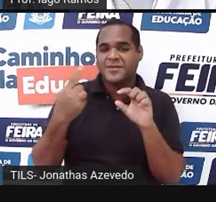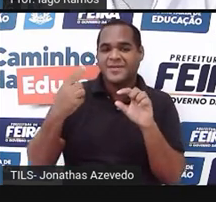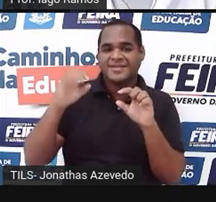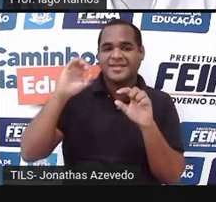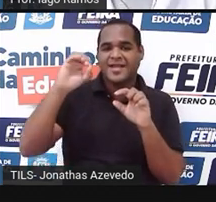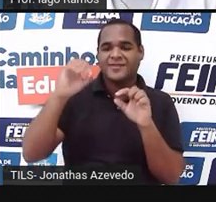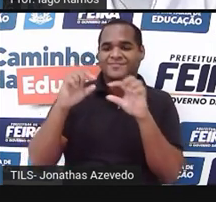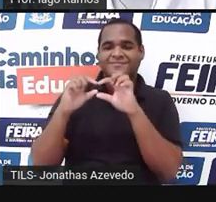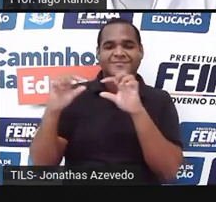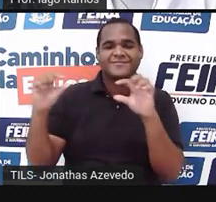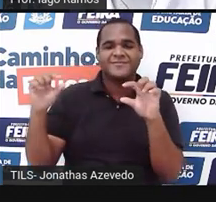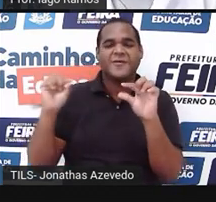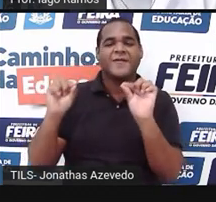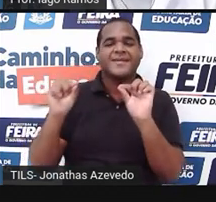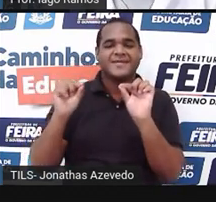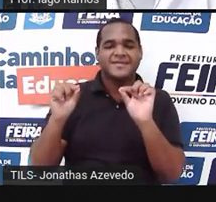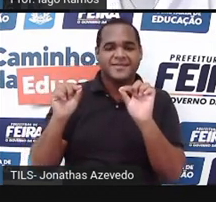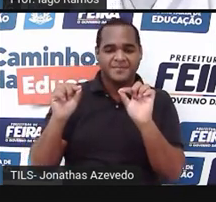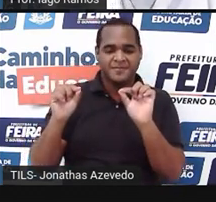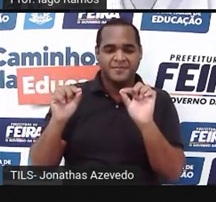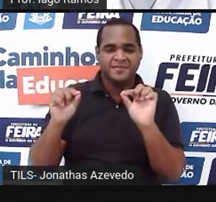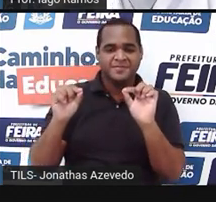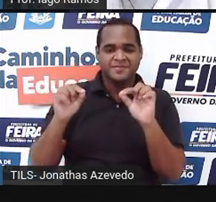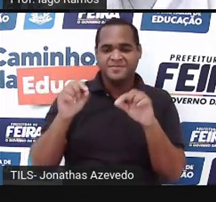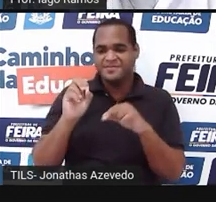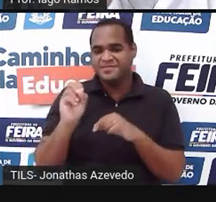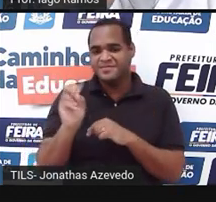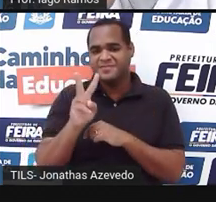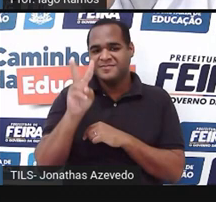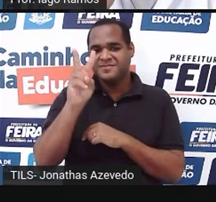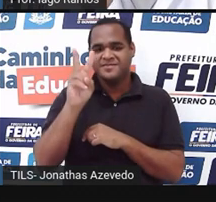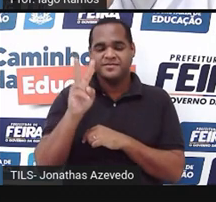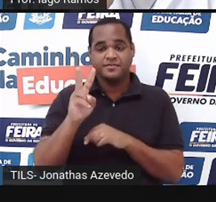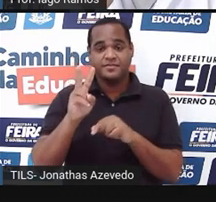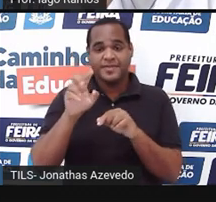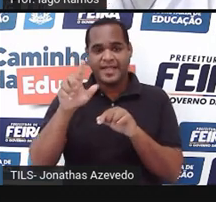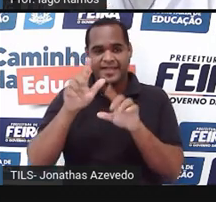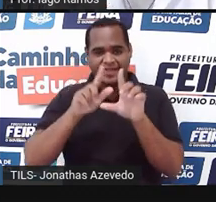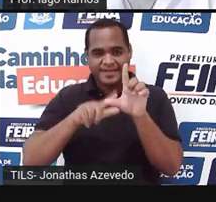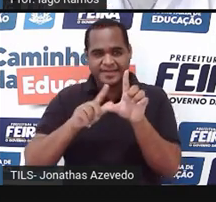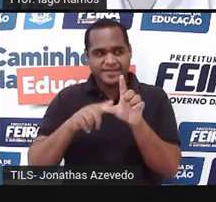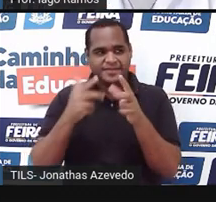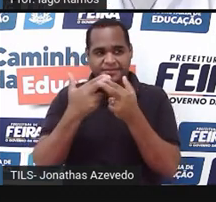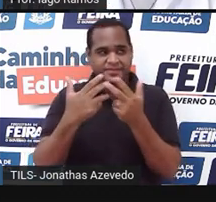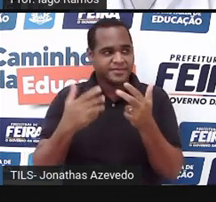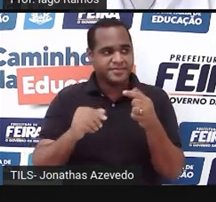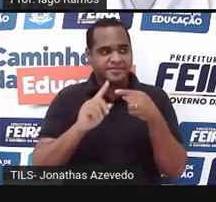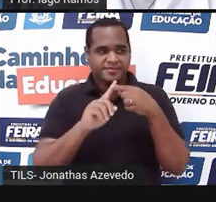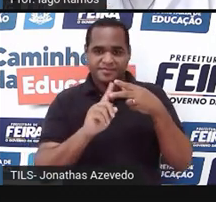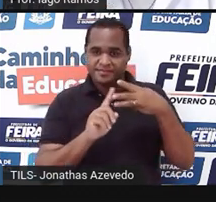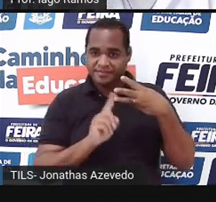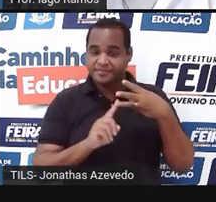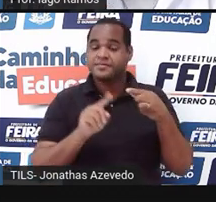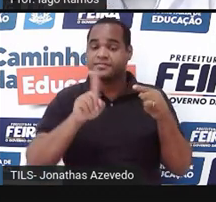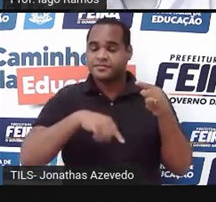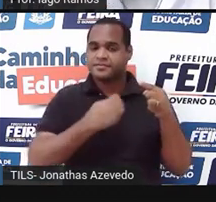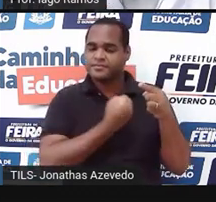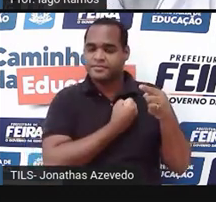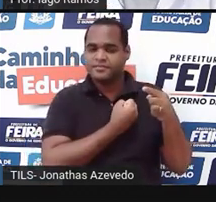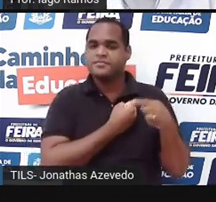= 10 ou seja qual é o valor da letrinha ali né qual desses três números